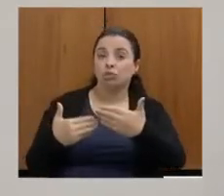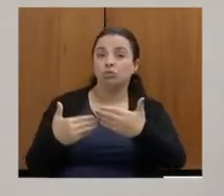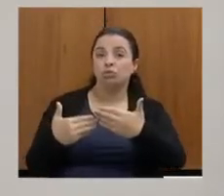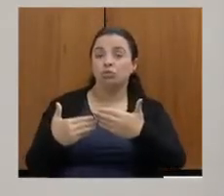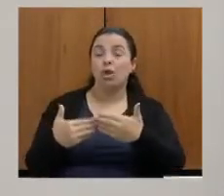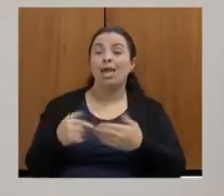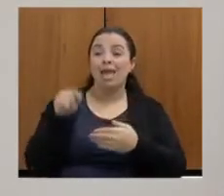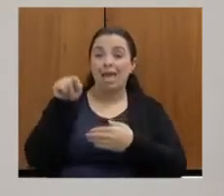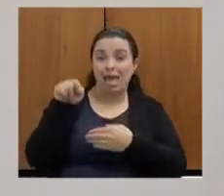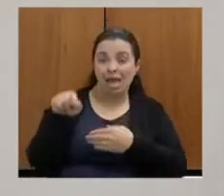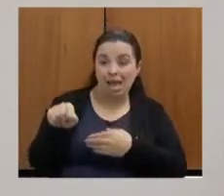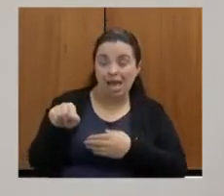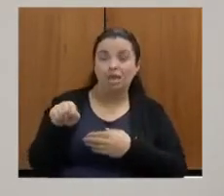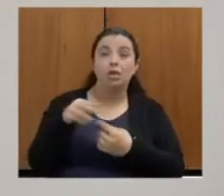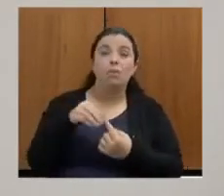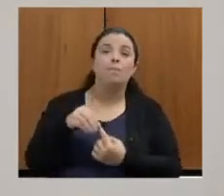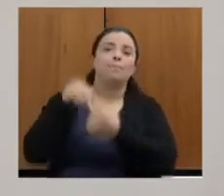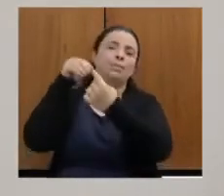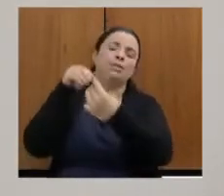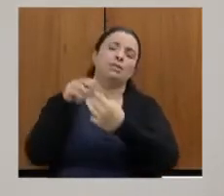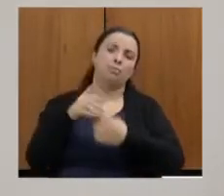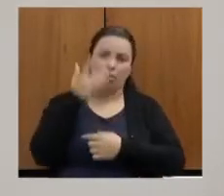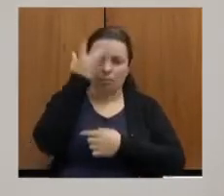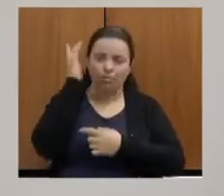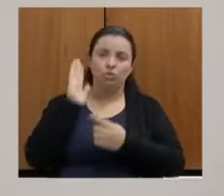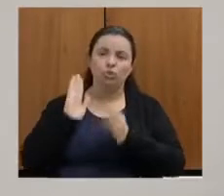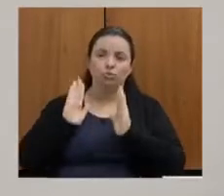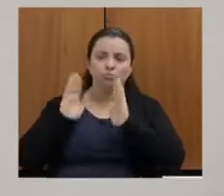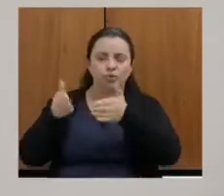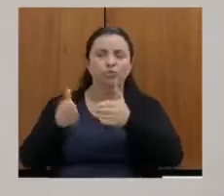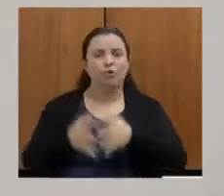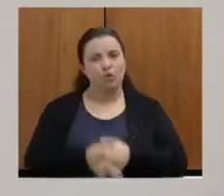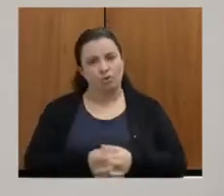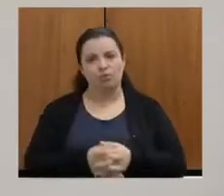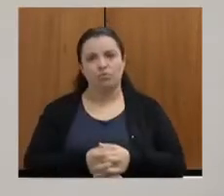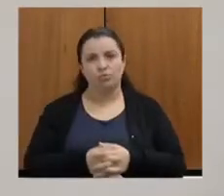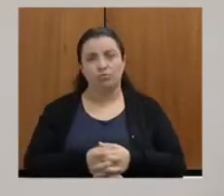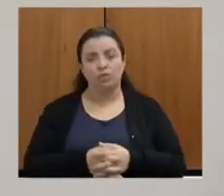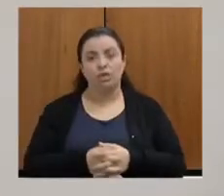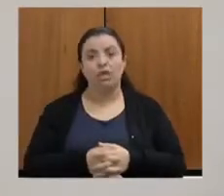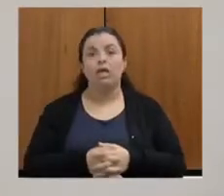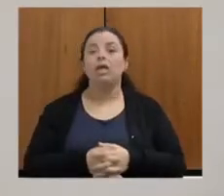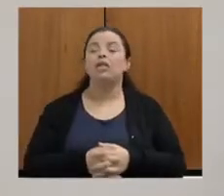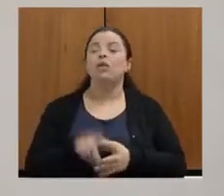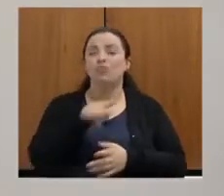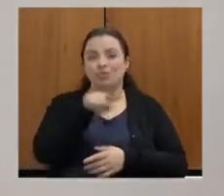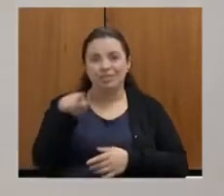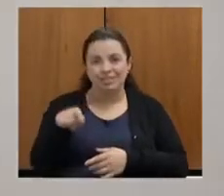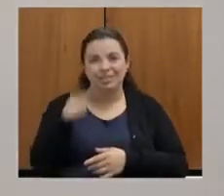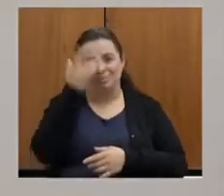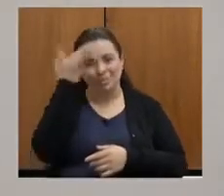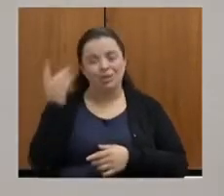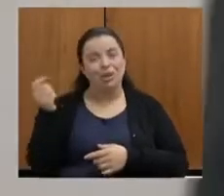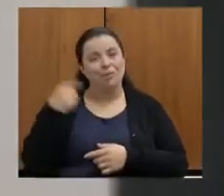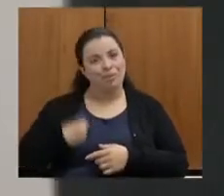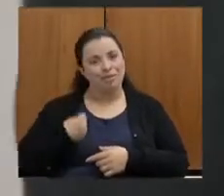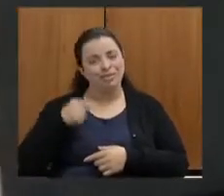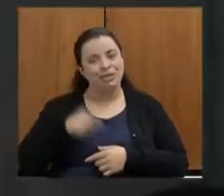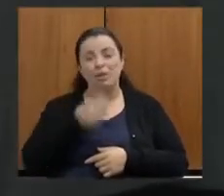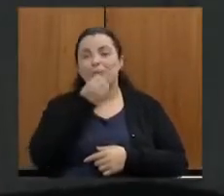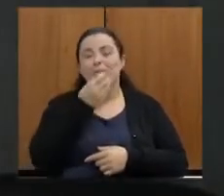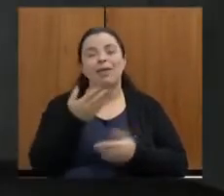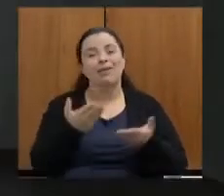atingidas como protagonistas eu não quero dizer a você o que conosco sejam bem-vindas e sejam bem-vindos